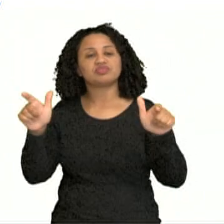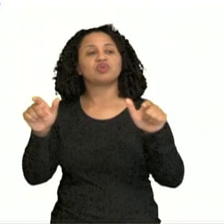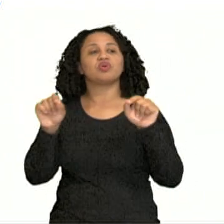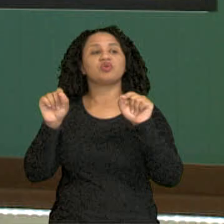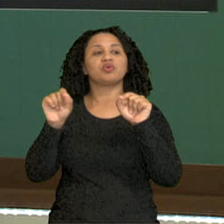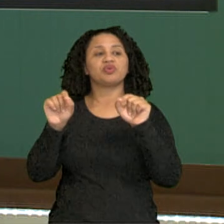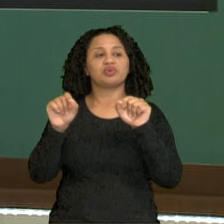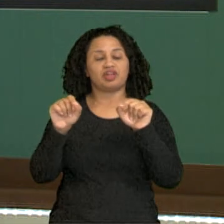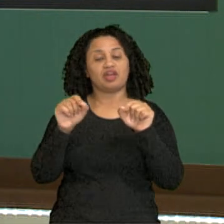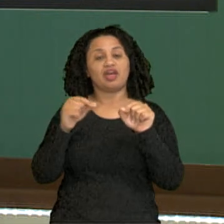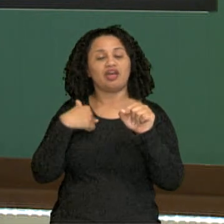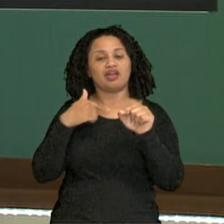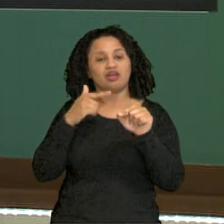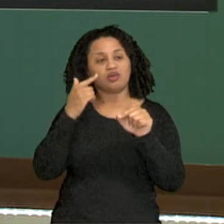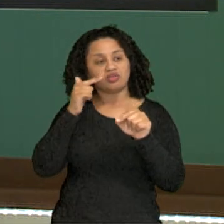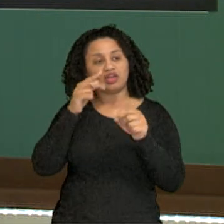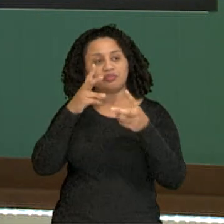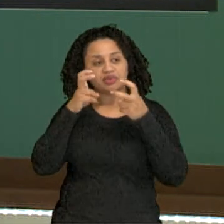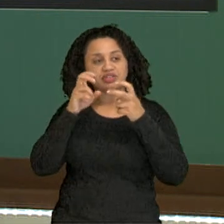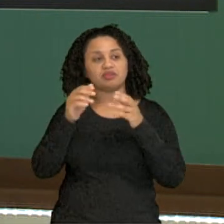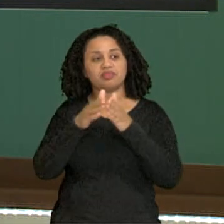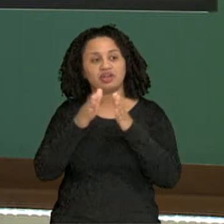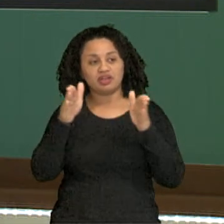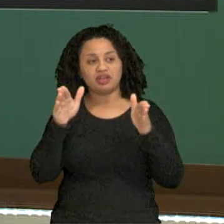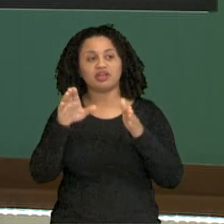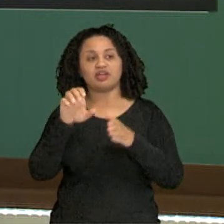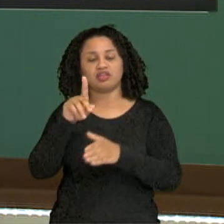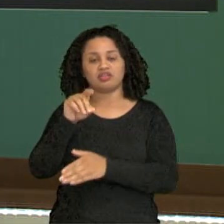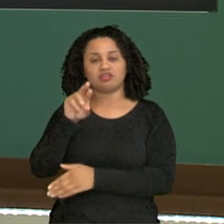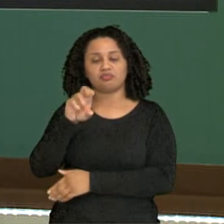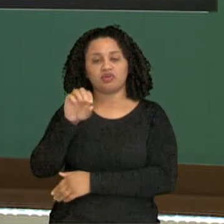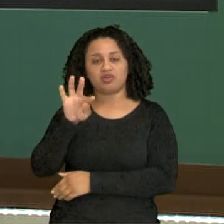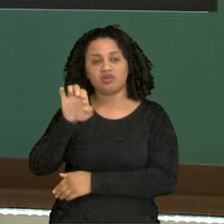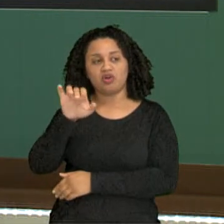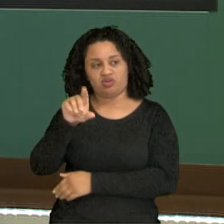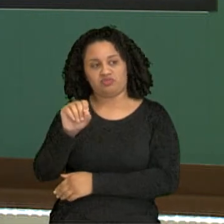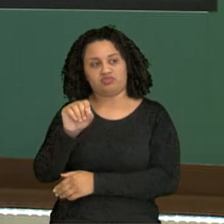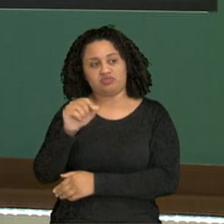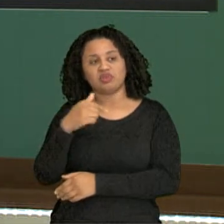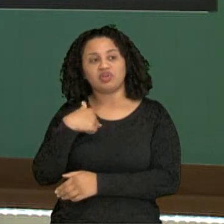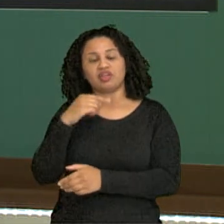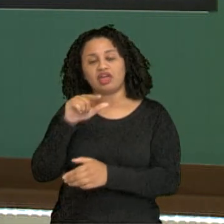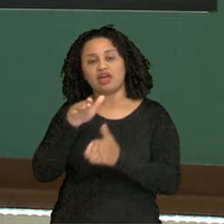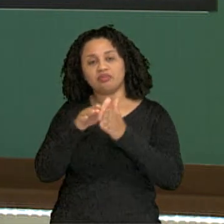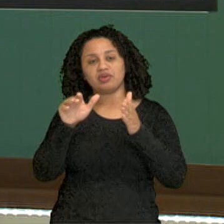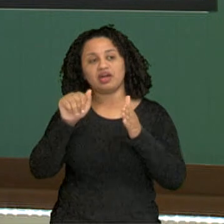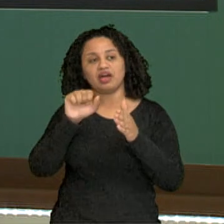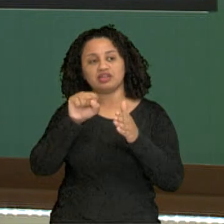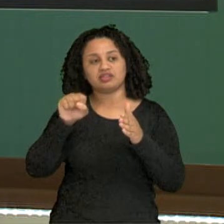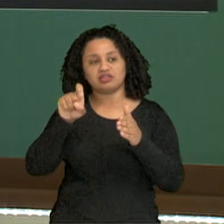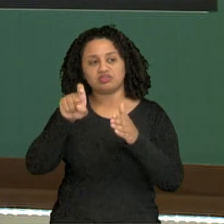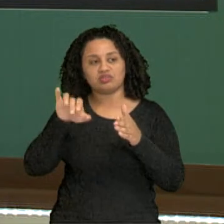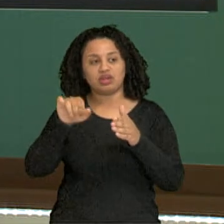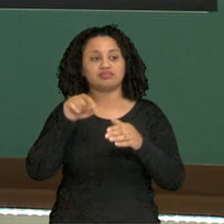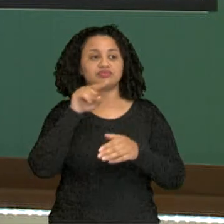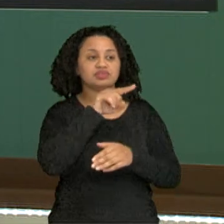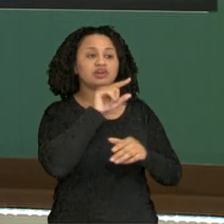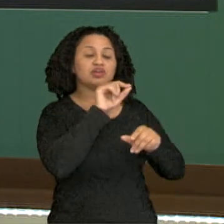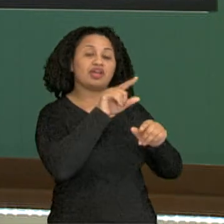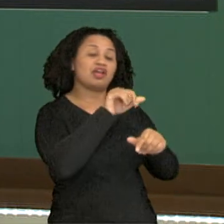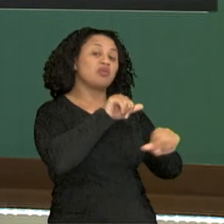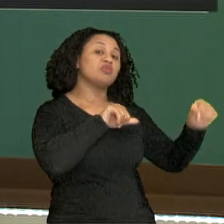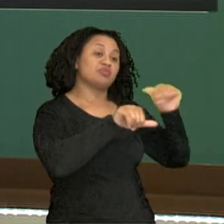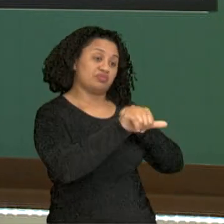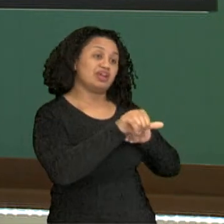mais longa e mais visível é o esporófito, produção de esporos assexuada. Já nas briófitas é o